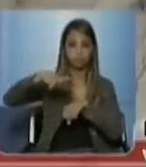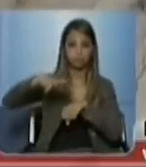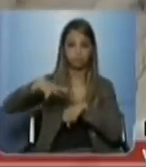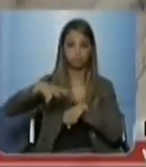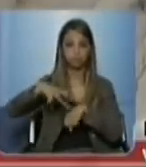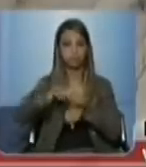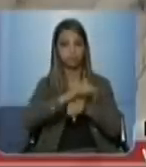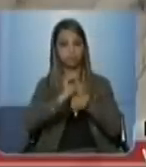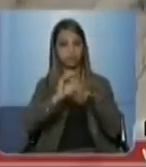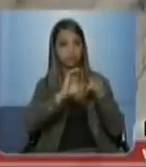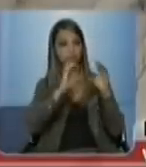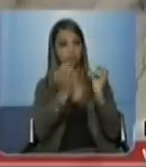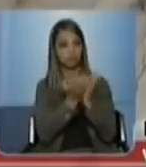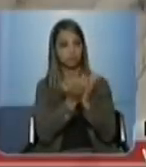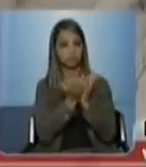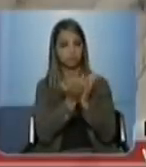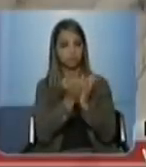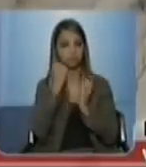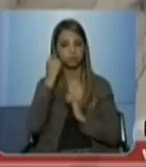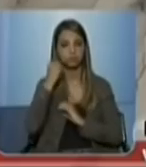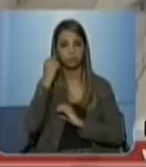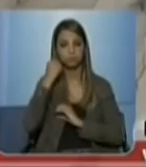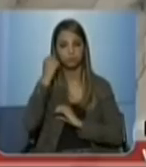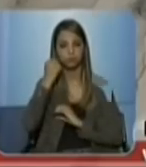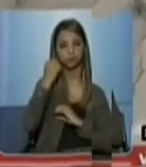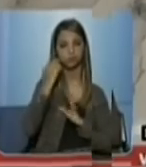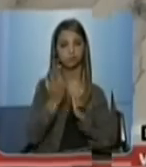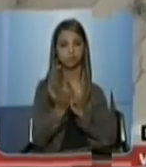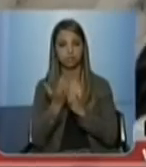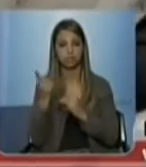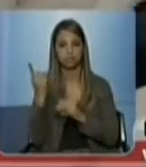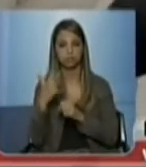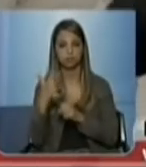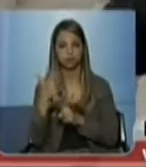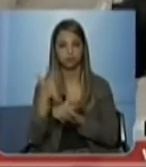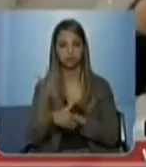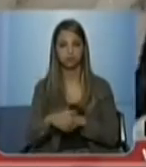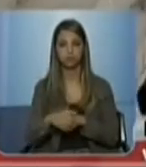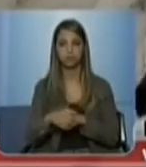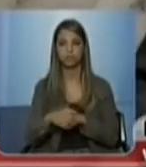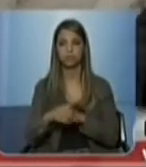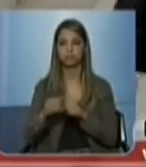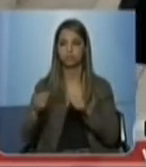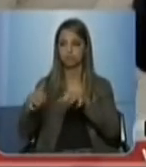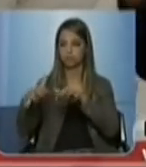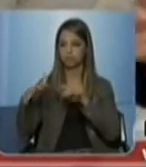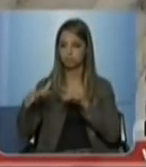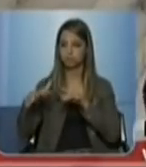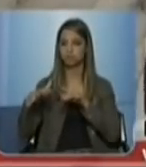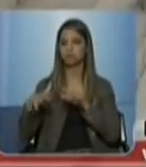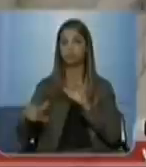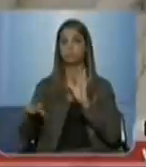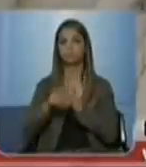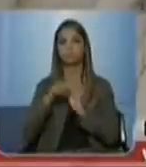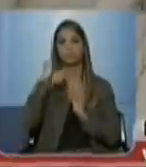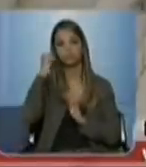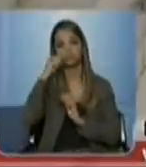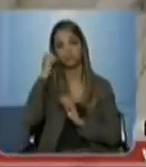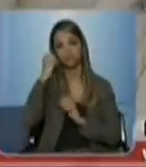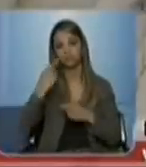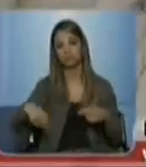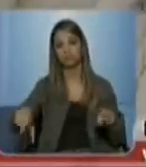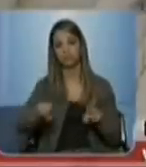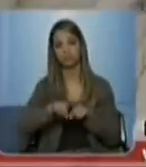a câmara dos deputados através da bancada do pessol para que nas comissões pertinentes tanto no senado como